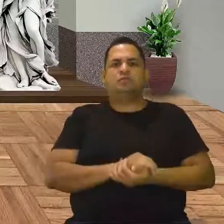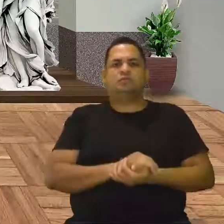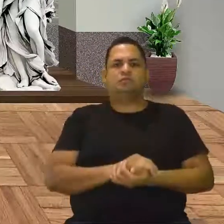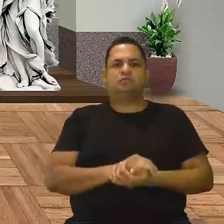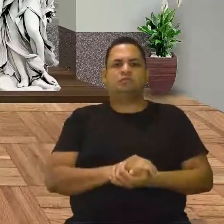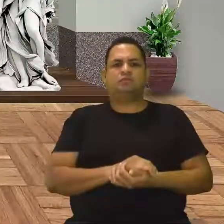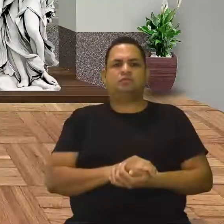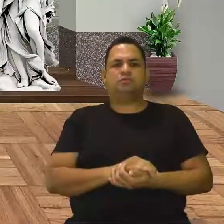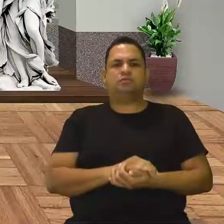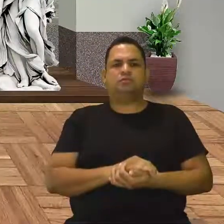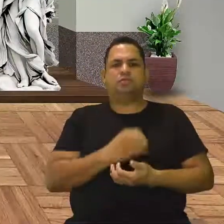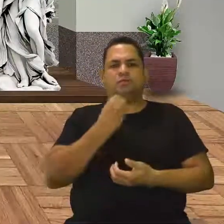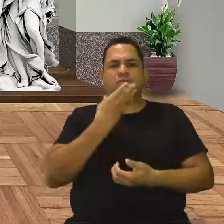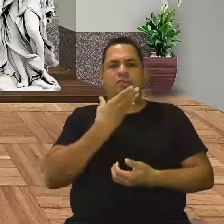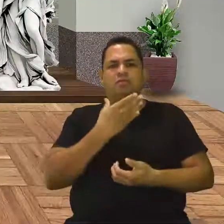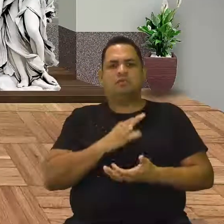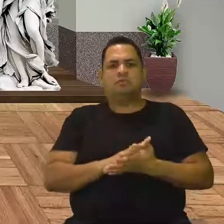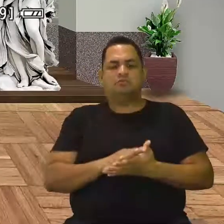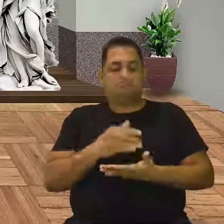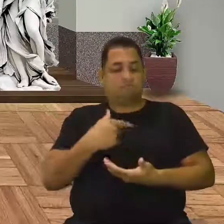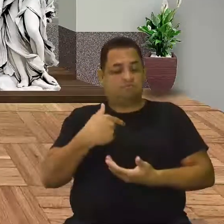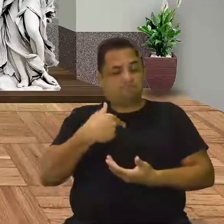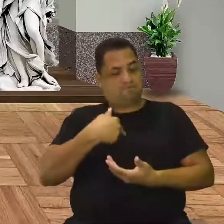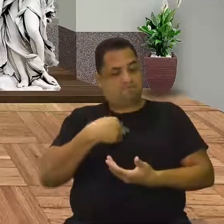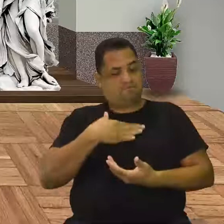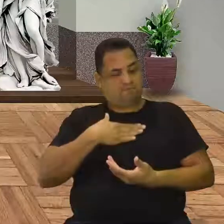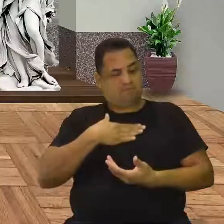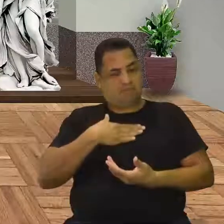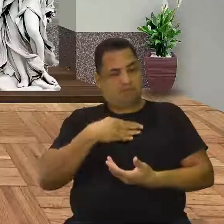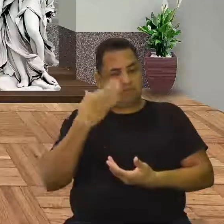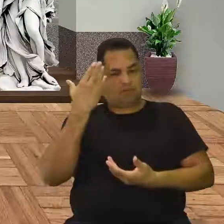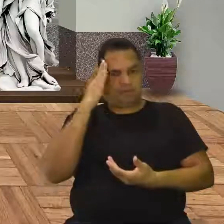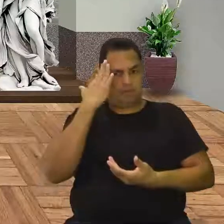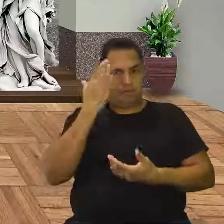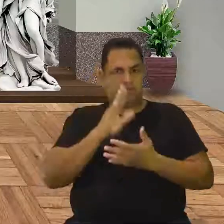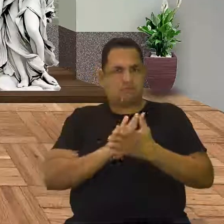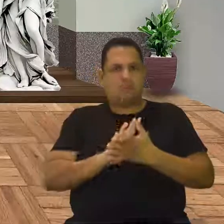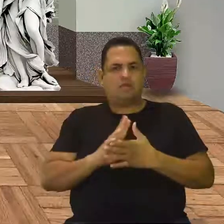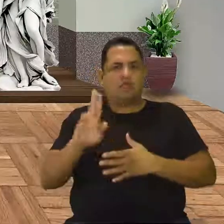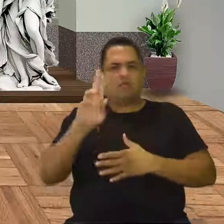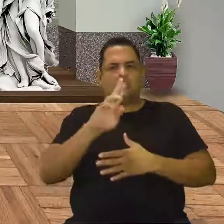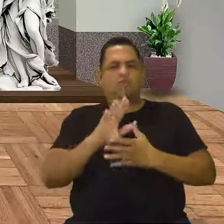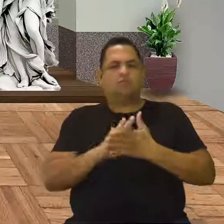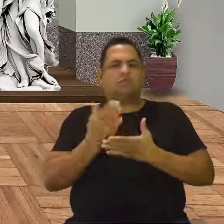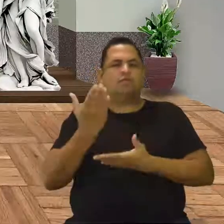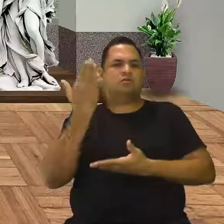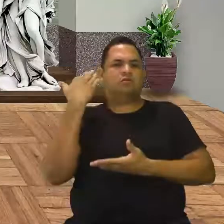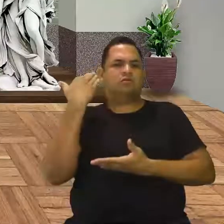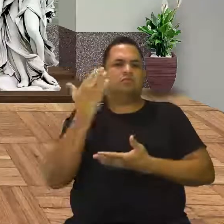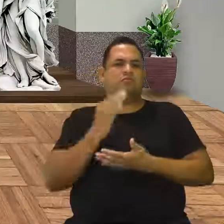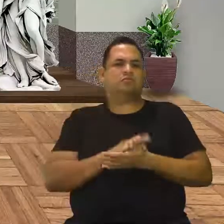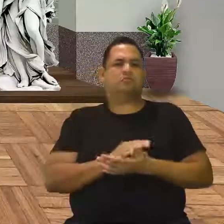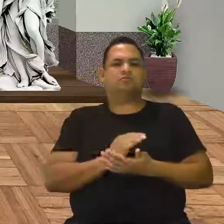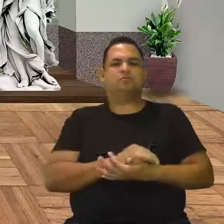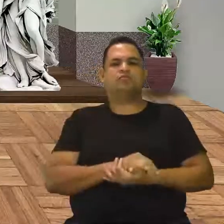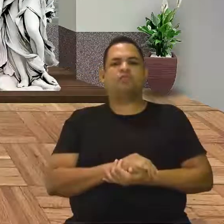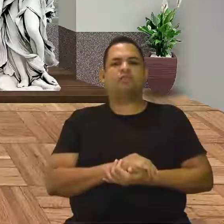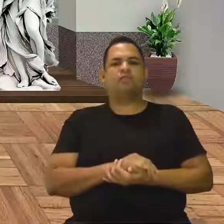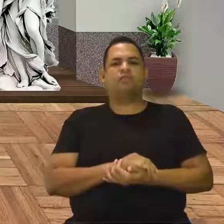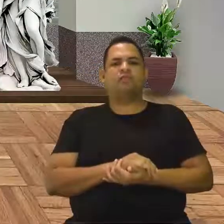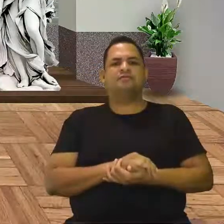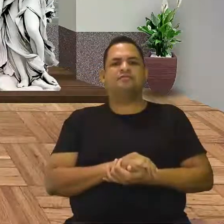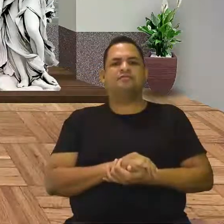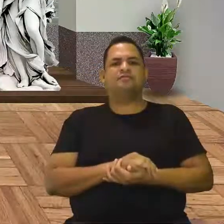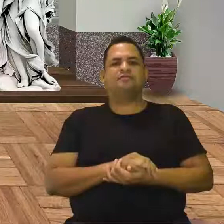nós sabemos. Tá bom? Isso no meu entender. Mas esse consumismo, que é sinônimo lá do passado, aí é uma outra área. Tá